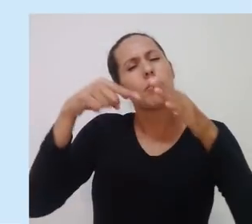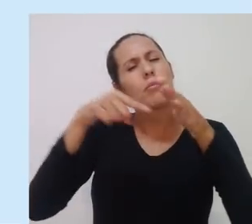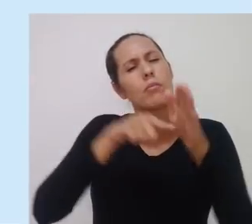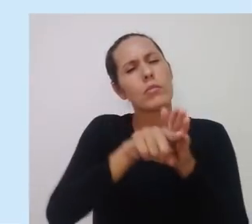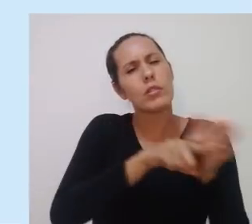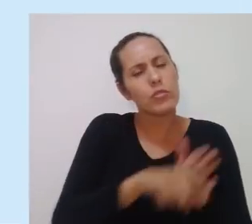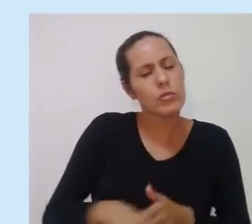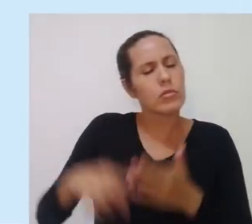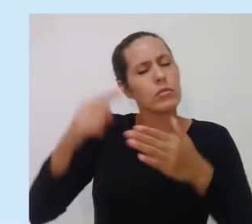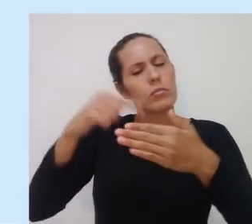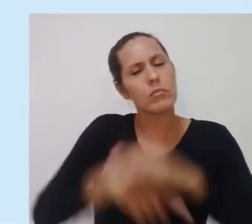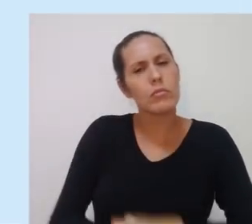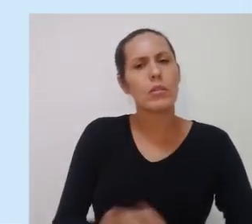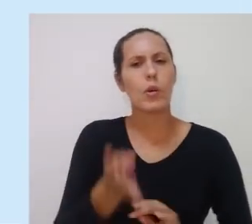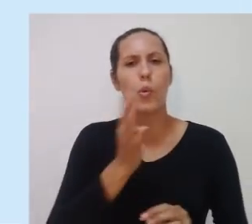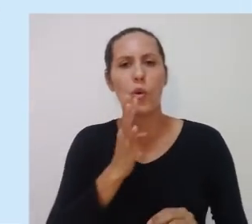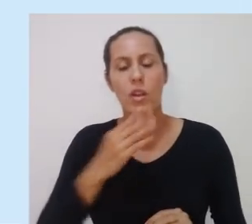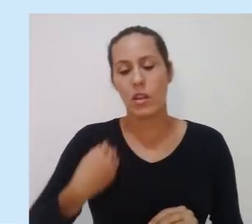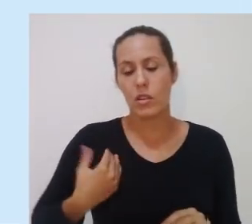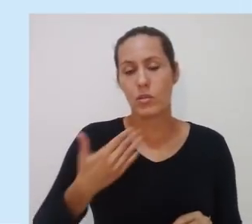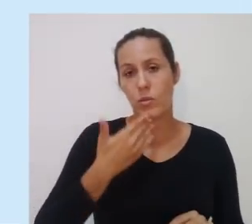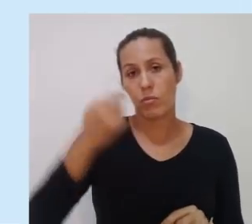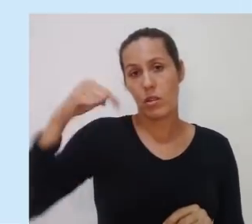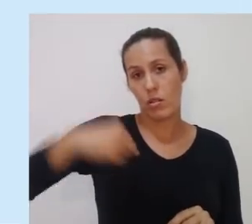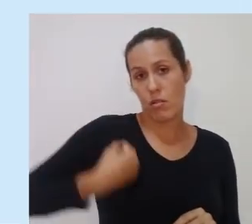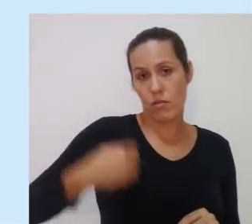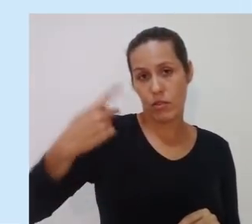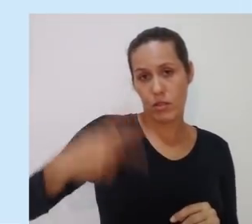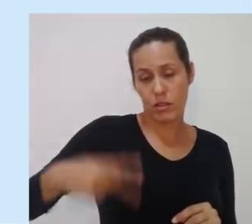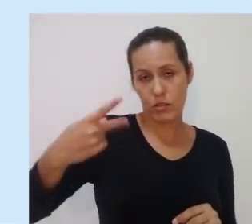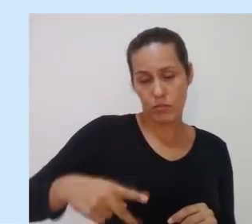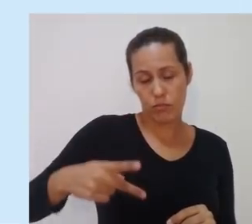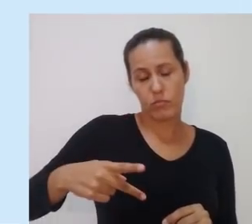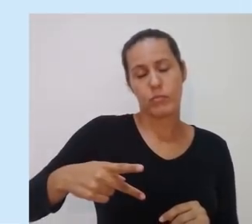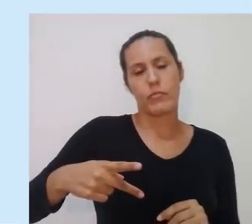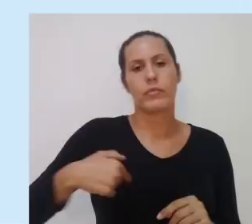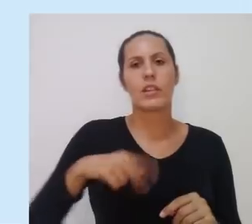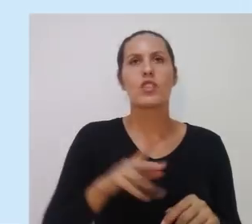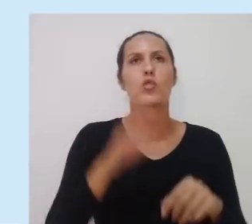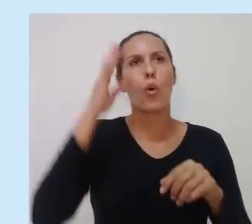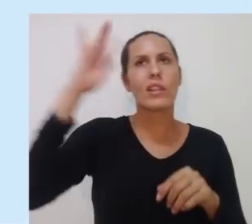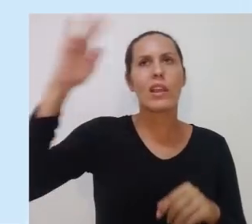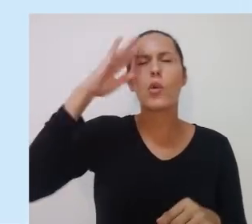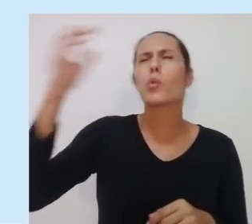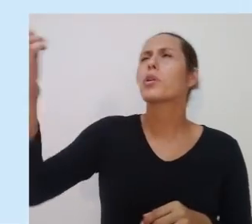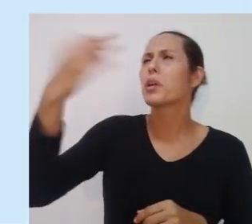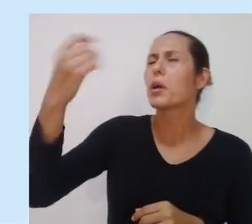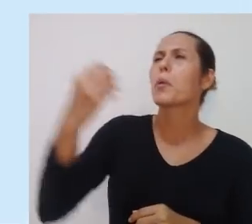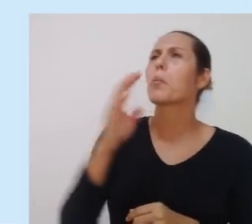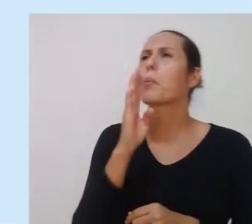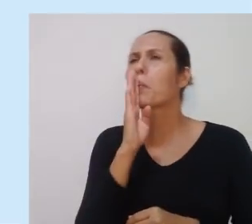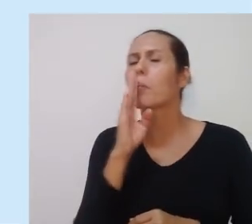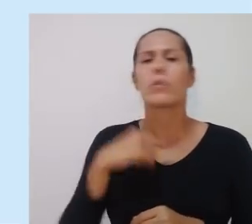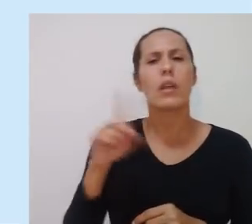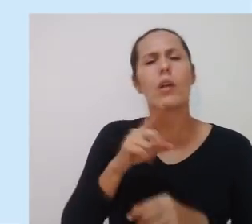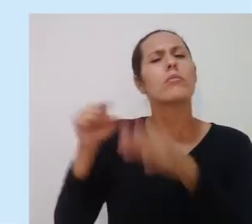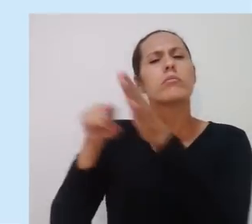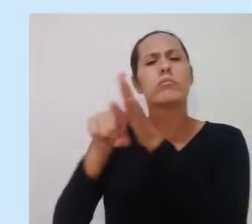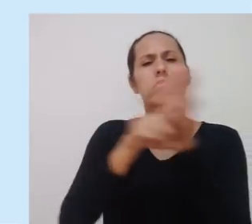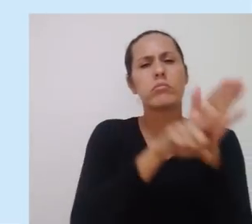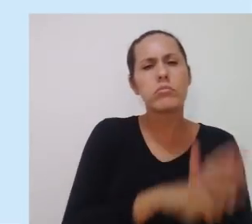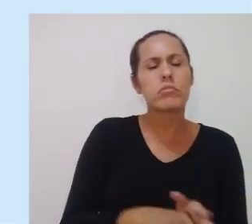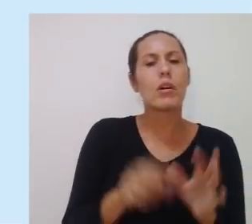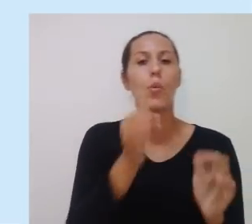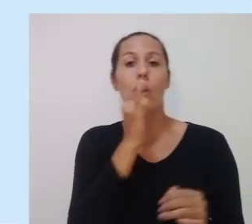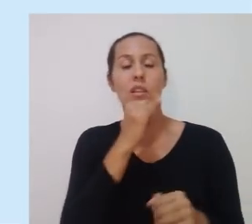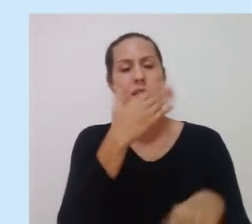no conhecimento e vejam, não é? Conheçam melhor assistindo. Não só vamos ficar na